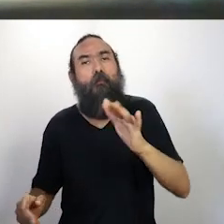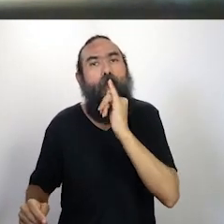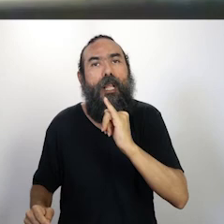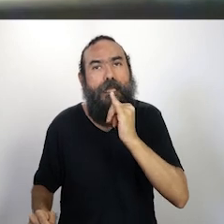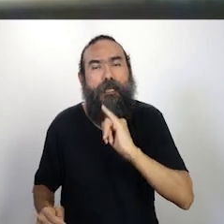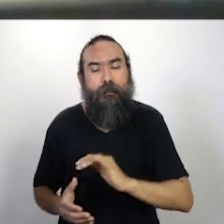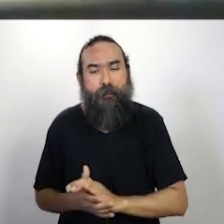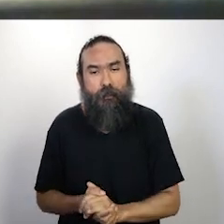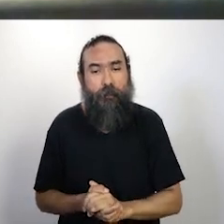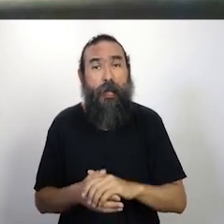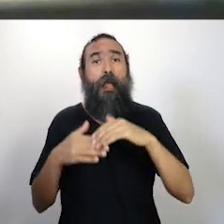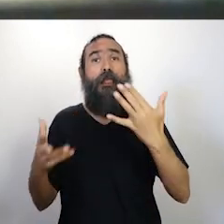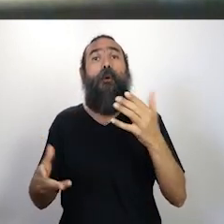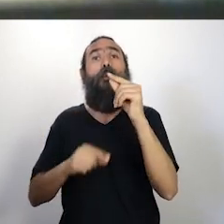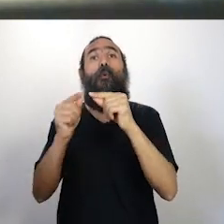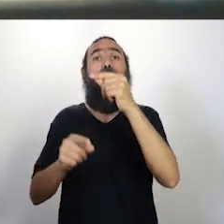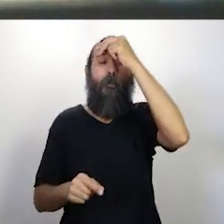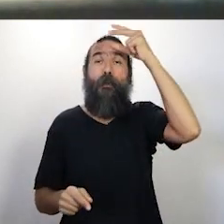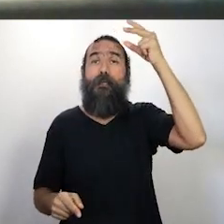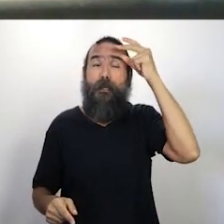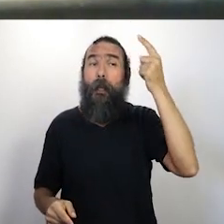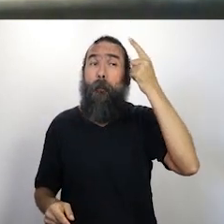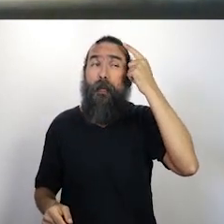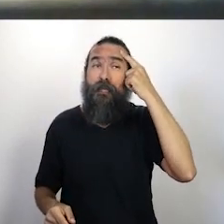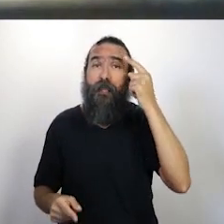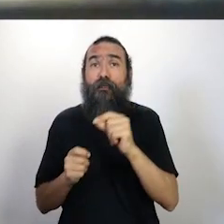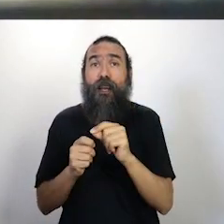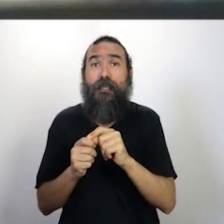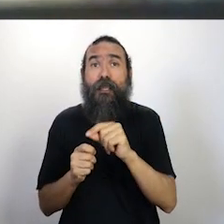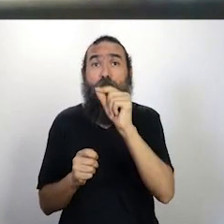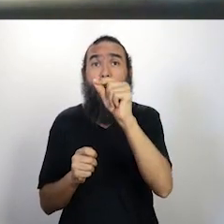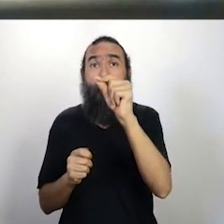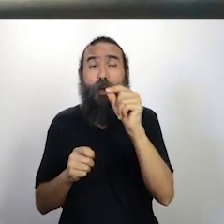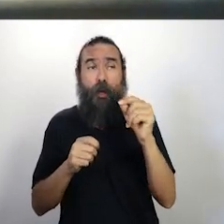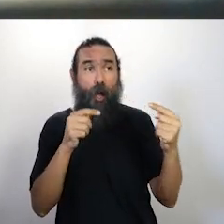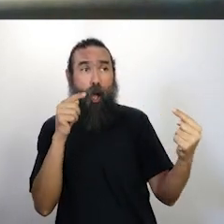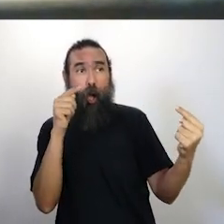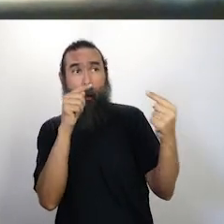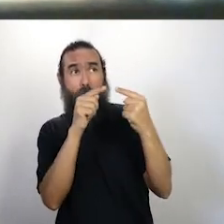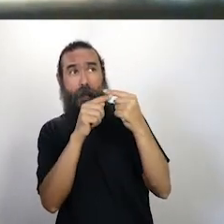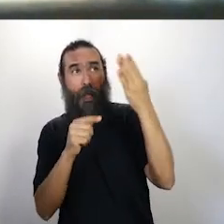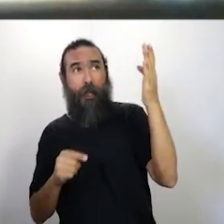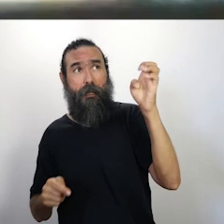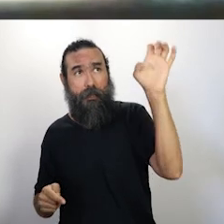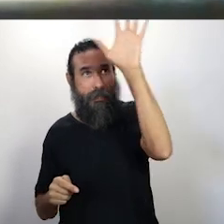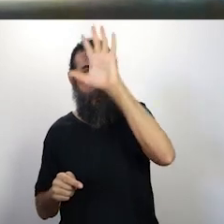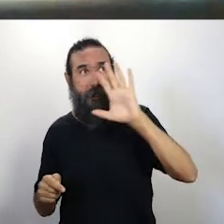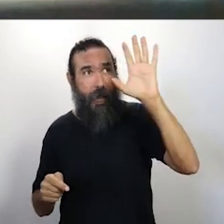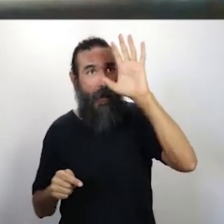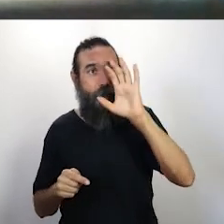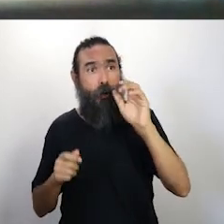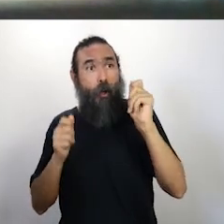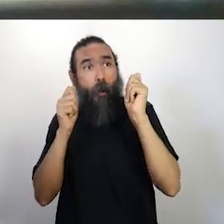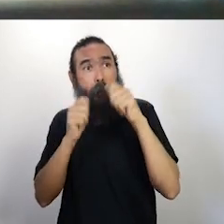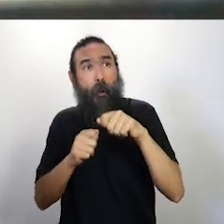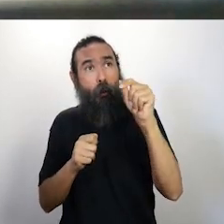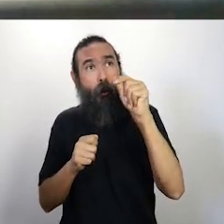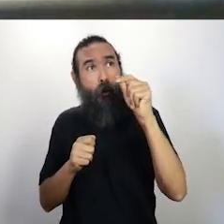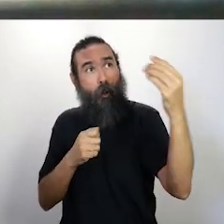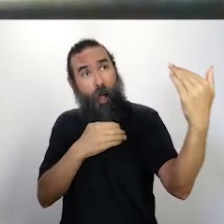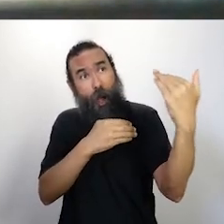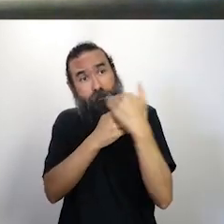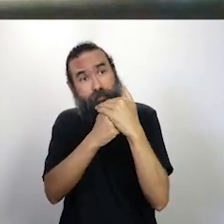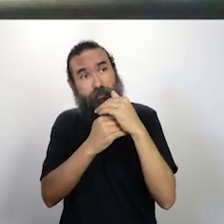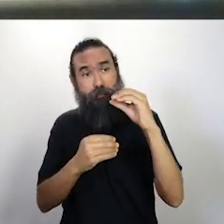estão pensando em fazer em criar com o estado uma complementação de renda aos espaços culturais de forma que dê um subsídio pelo menos para dar um